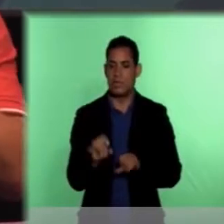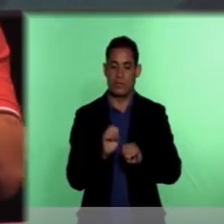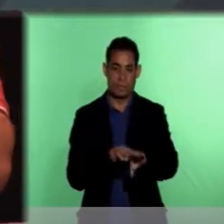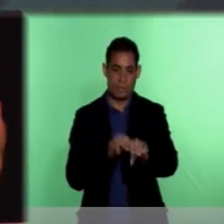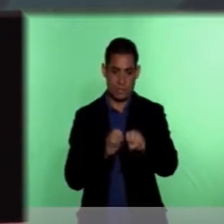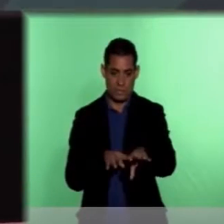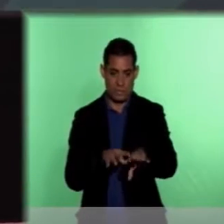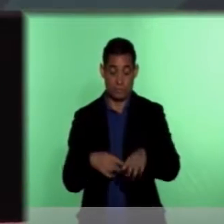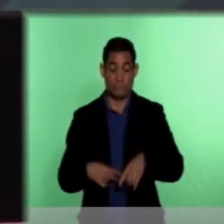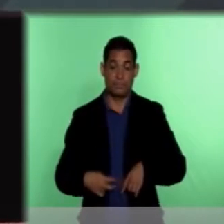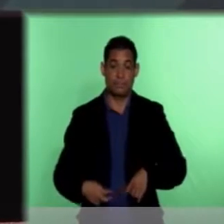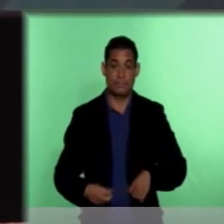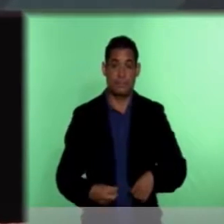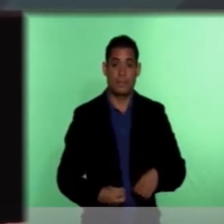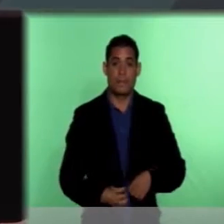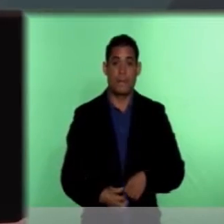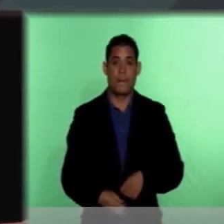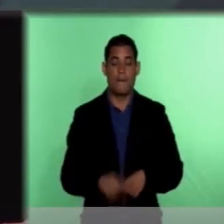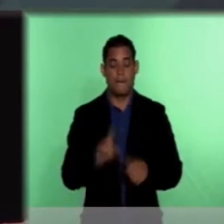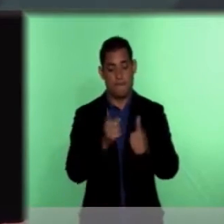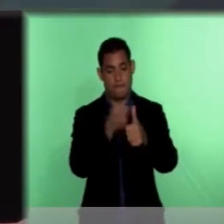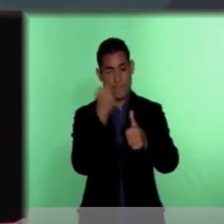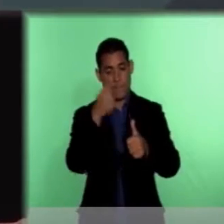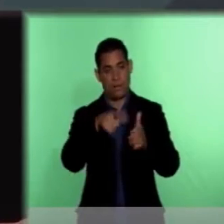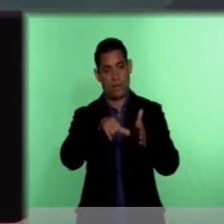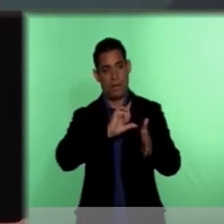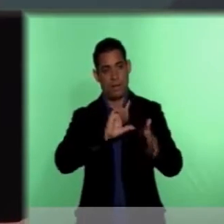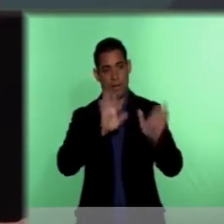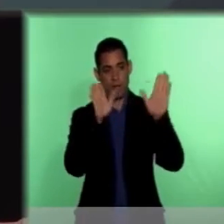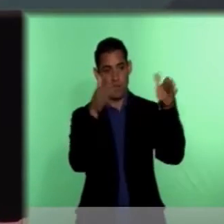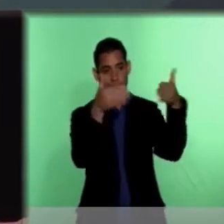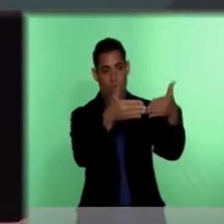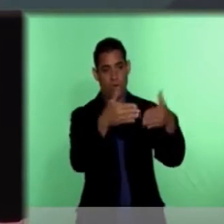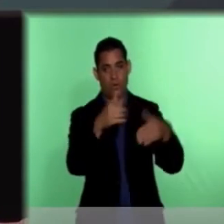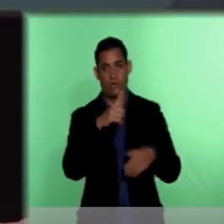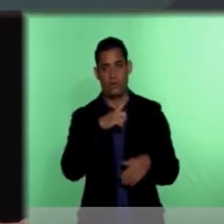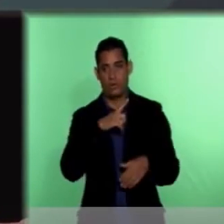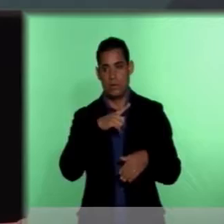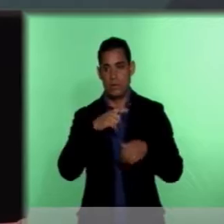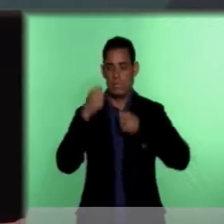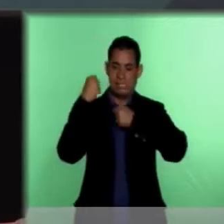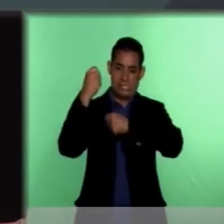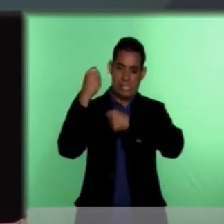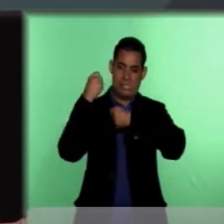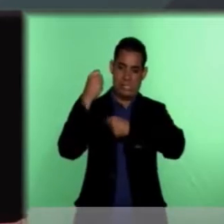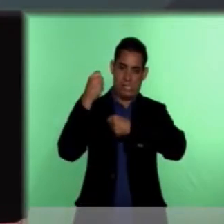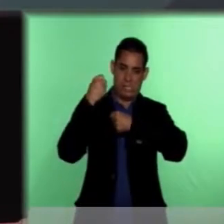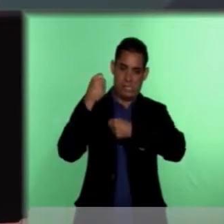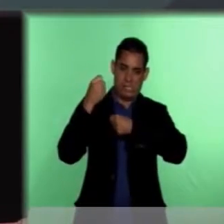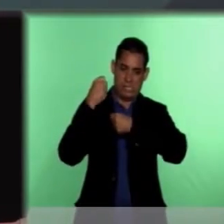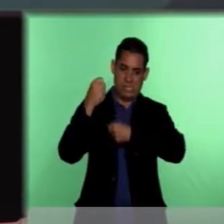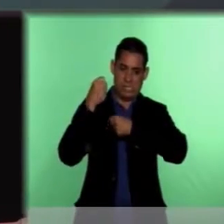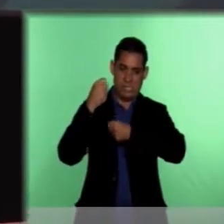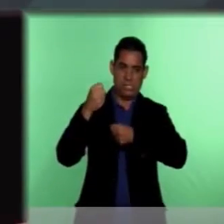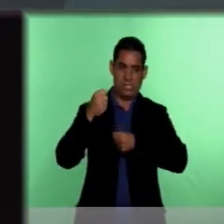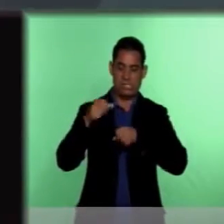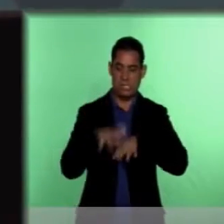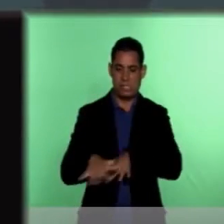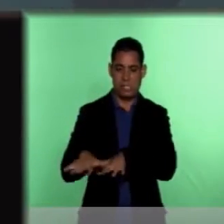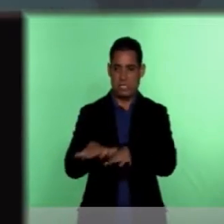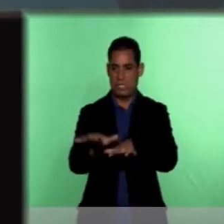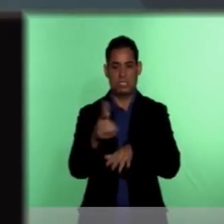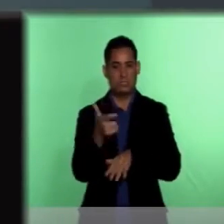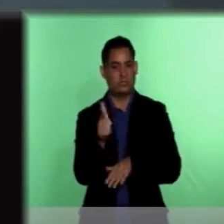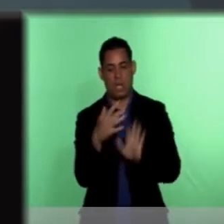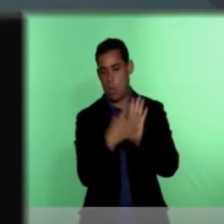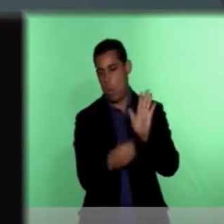nessa mesa, primeiro que antes de chegar no fórum, tinha uma manifestação dos estudantes, dizendo que o sistema sul-coreano não era um exemplo